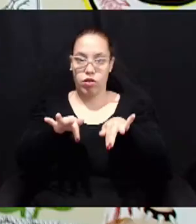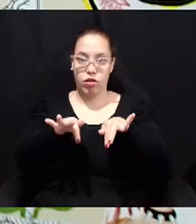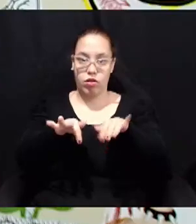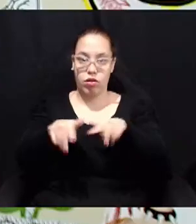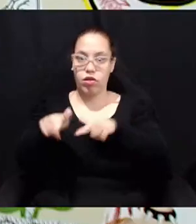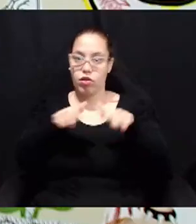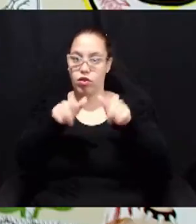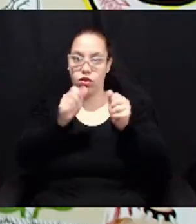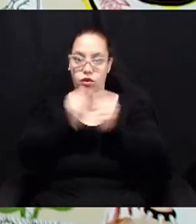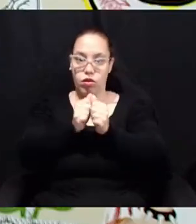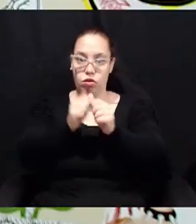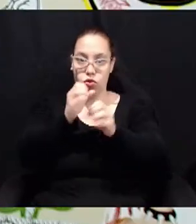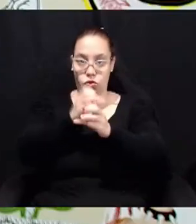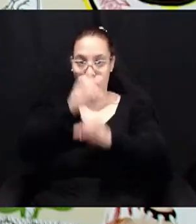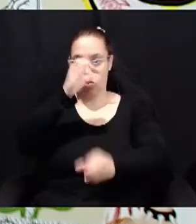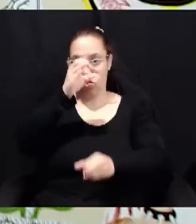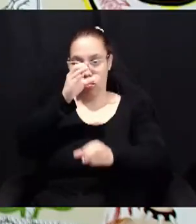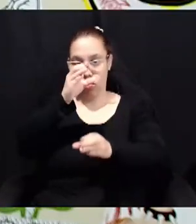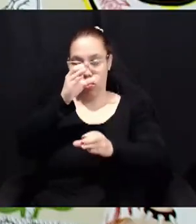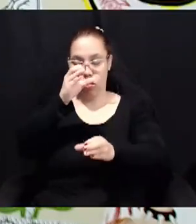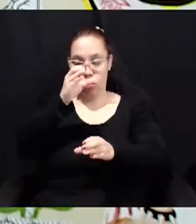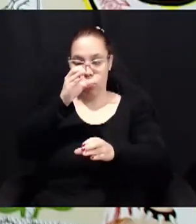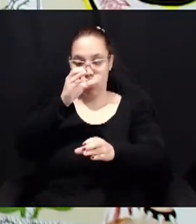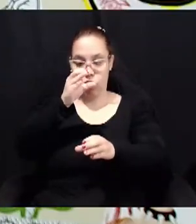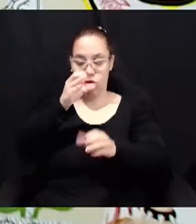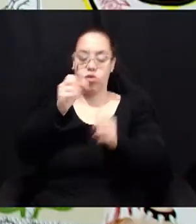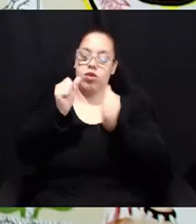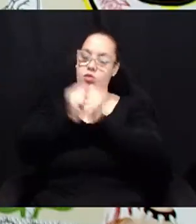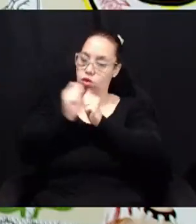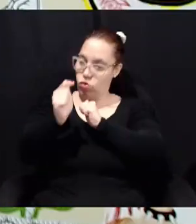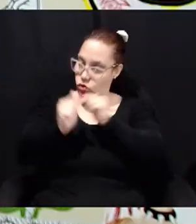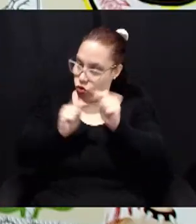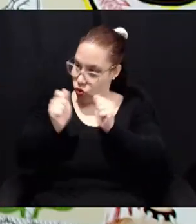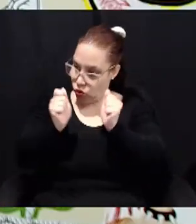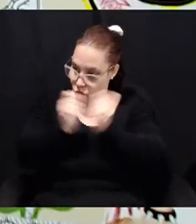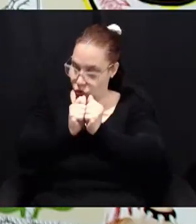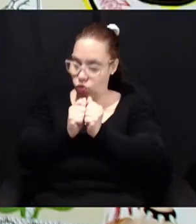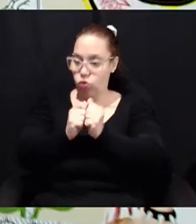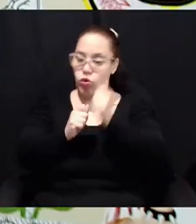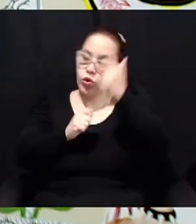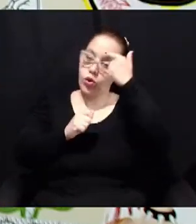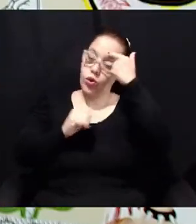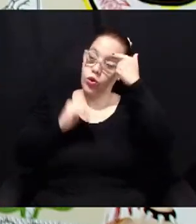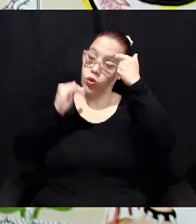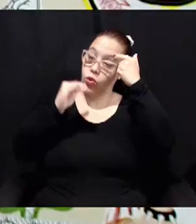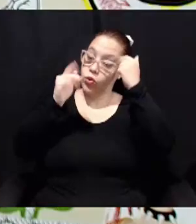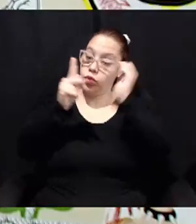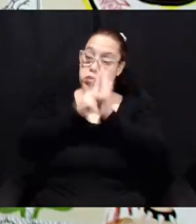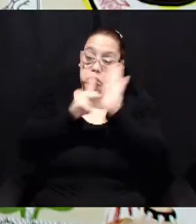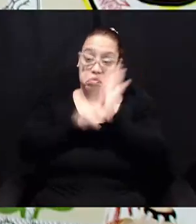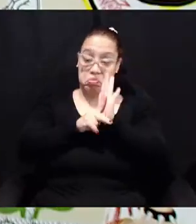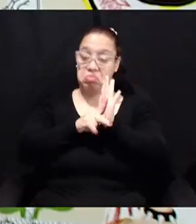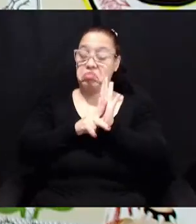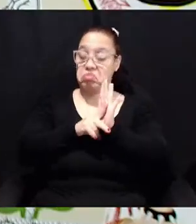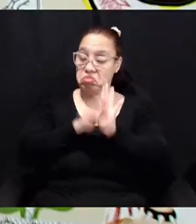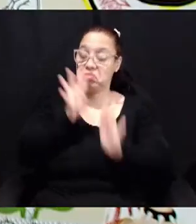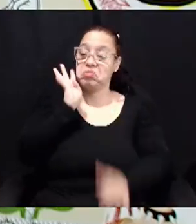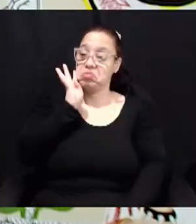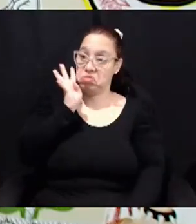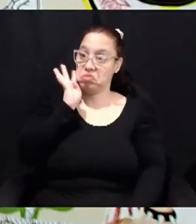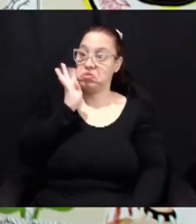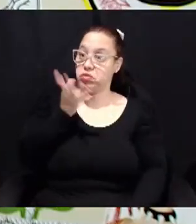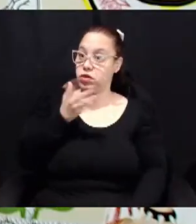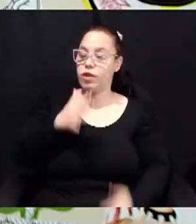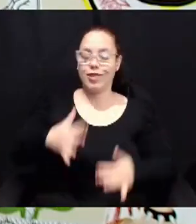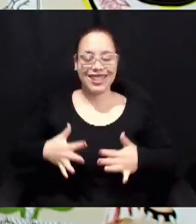engenharia. E a gente tinha uma equipe, óbvio, que trabalhava junto comigo. A gente desenvolveu projetos muito, muito legais, do qual tenho muito orgulho.